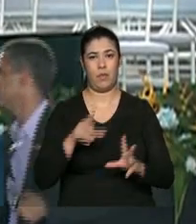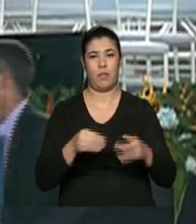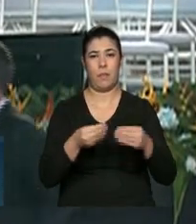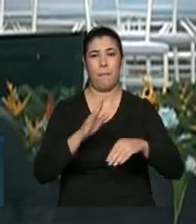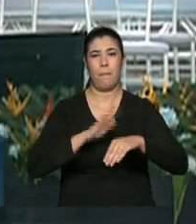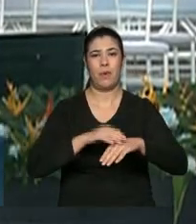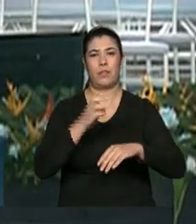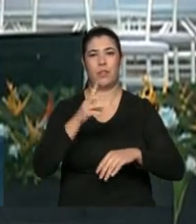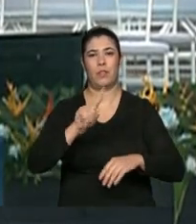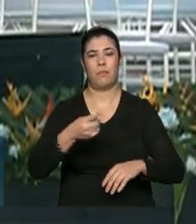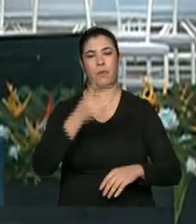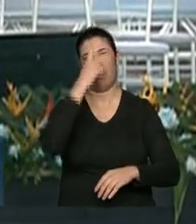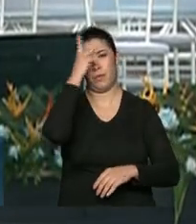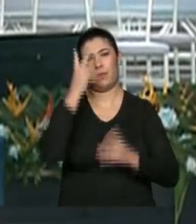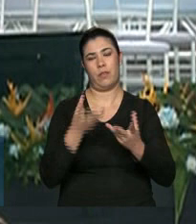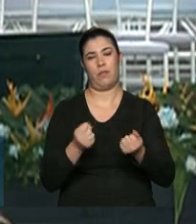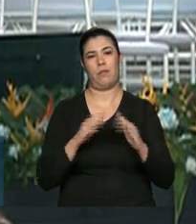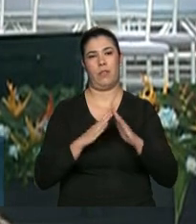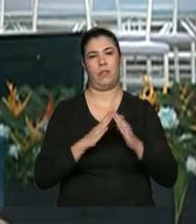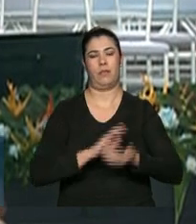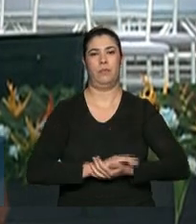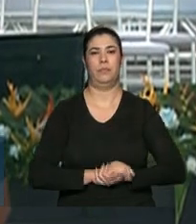mil pessoas.